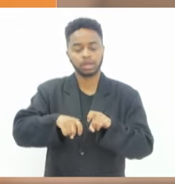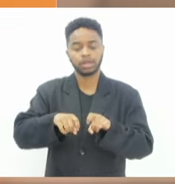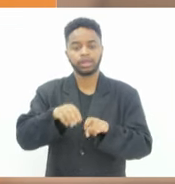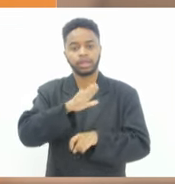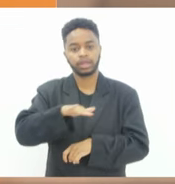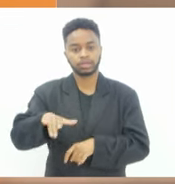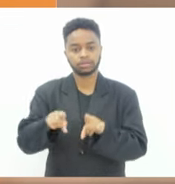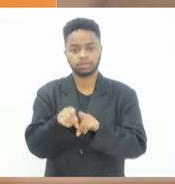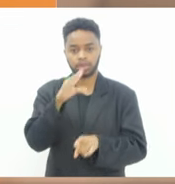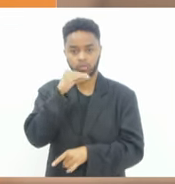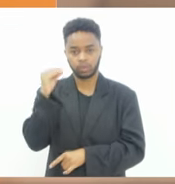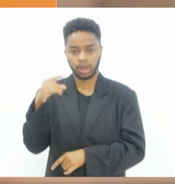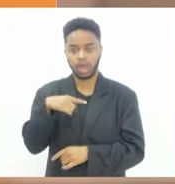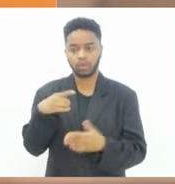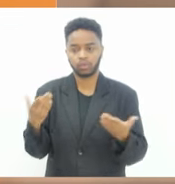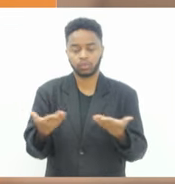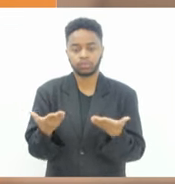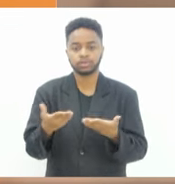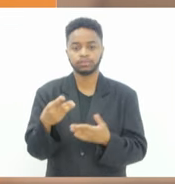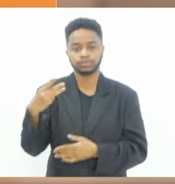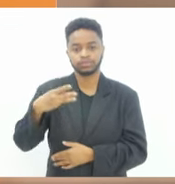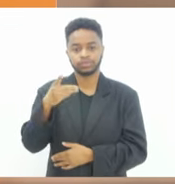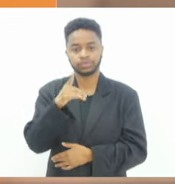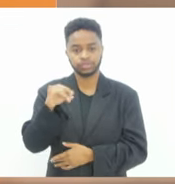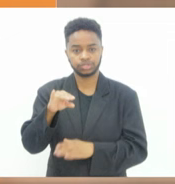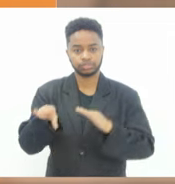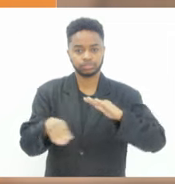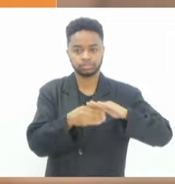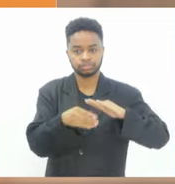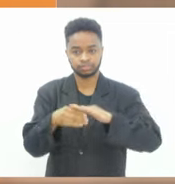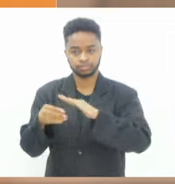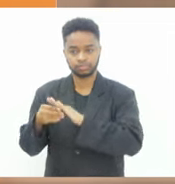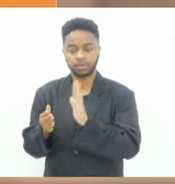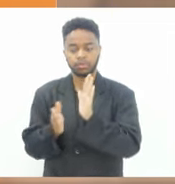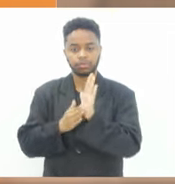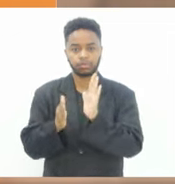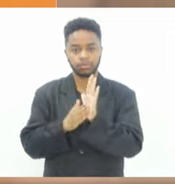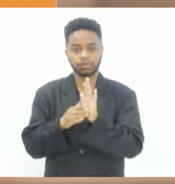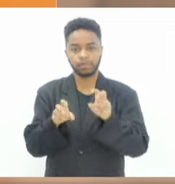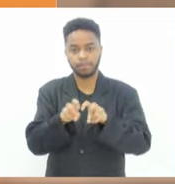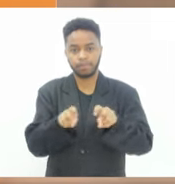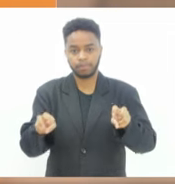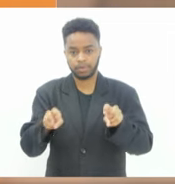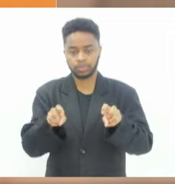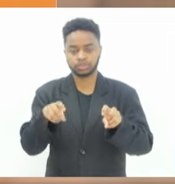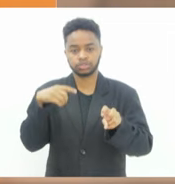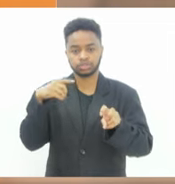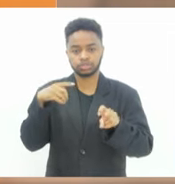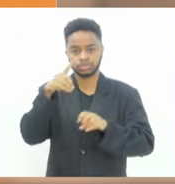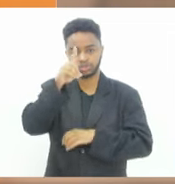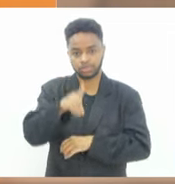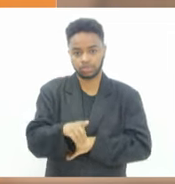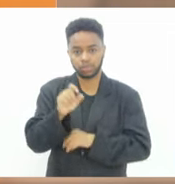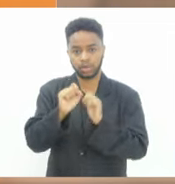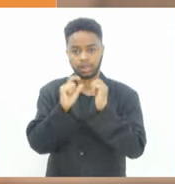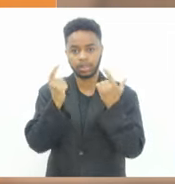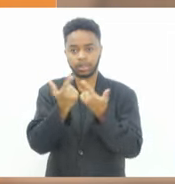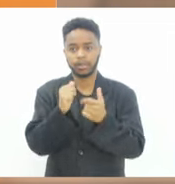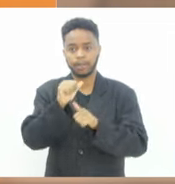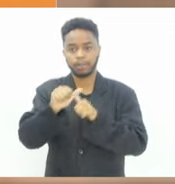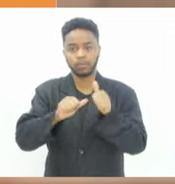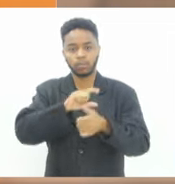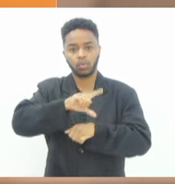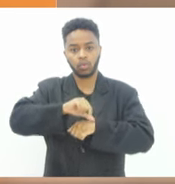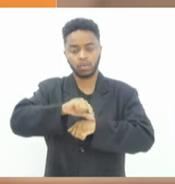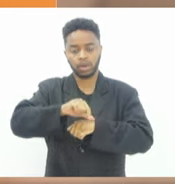E passa pelo terceiro dia para o recebimento de emendas a proposta da mesa diretora da Alerge, que altera o horário